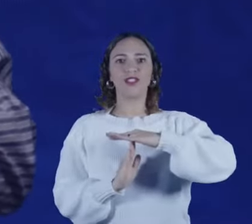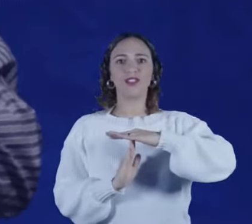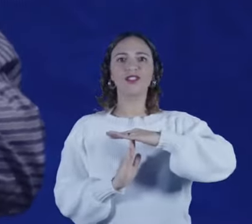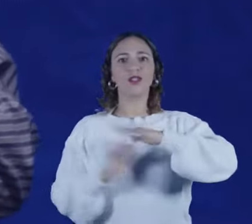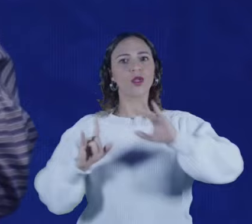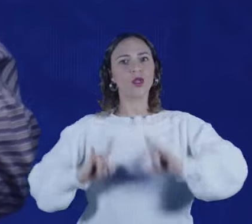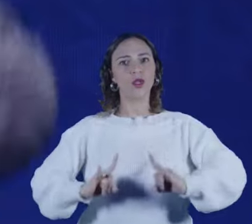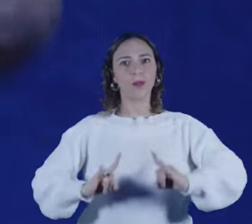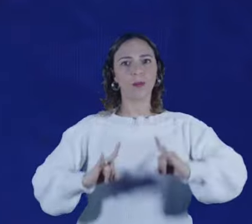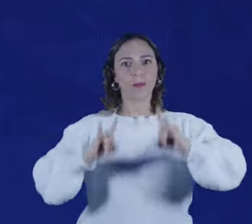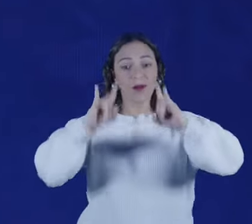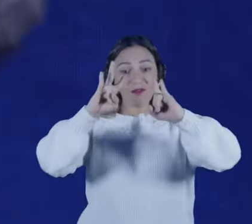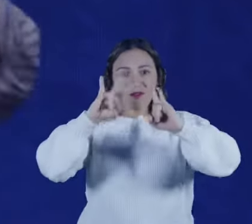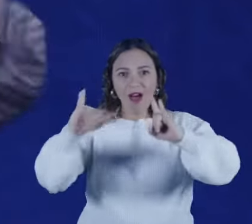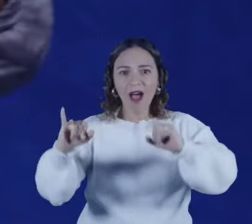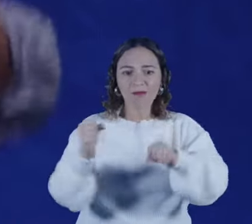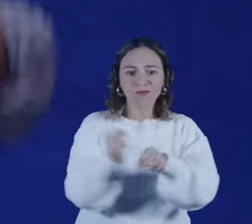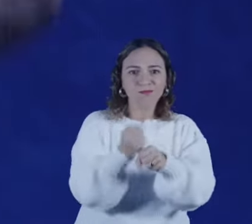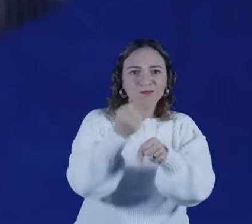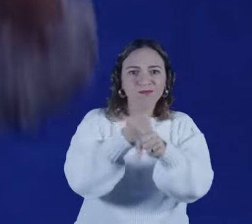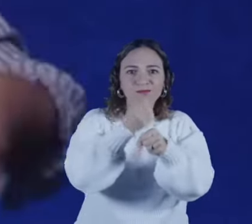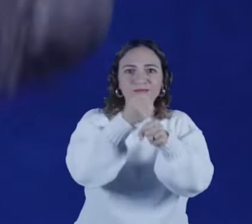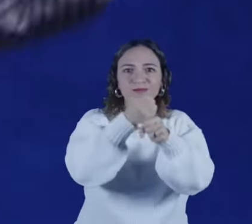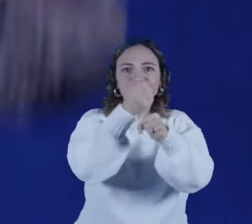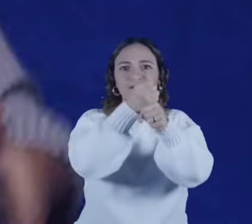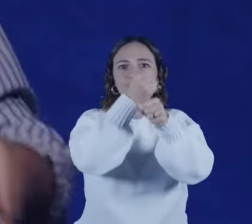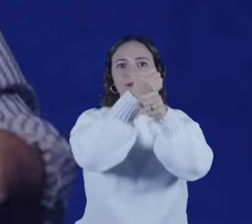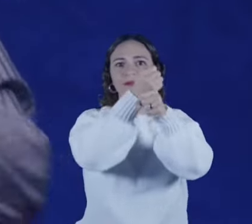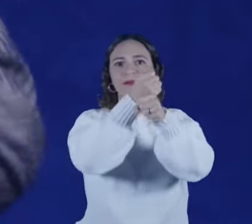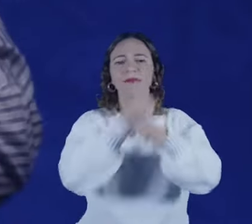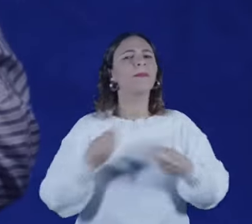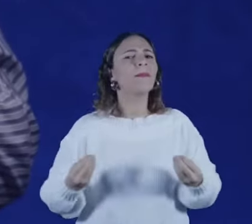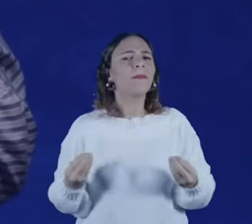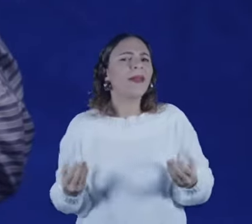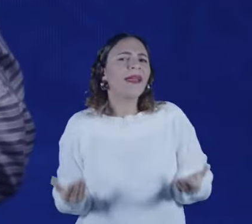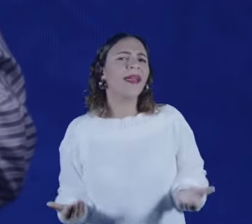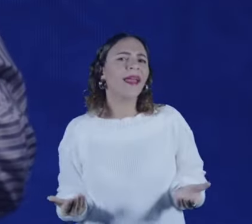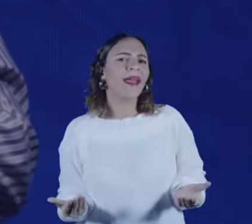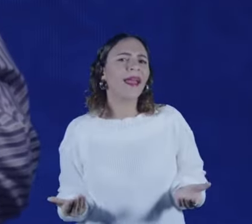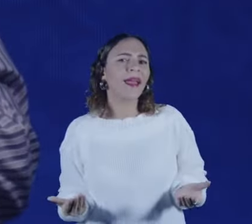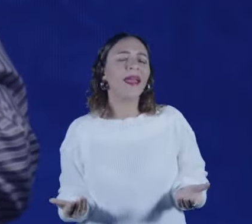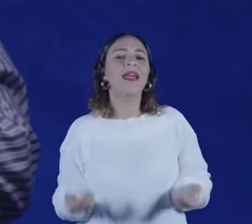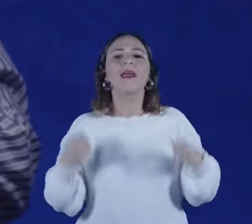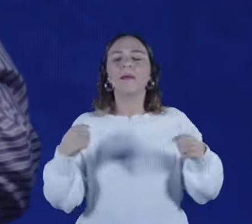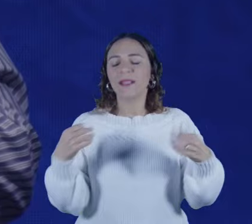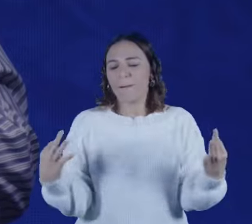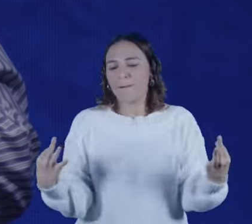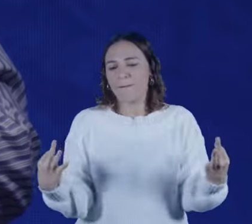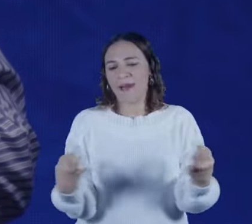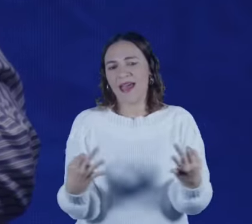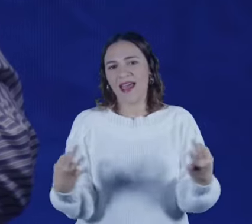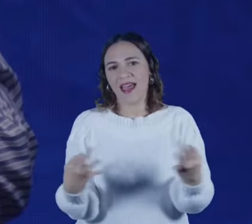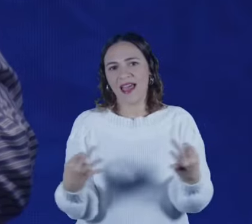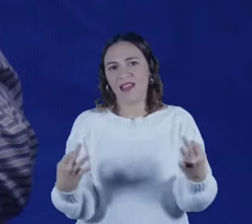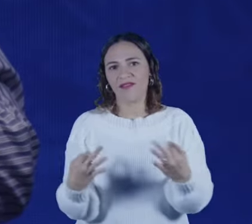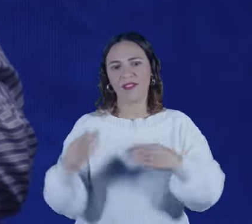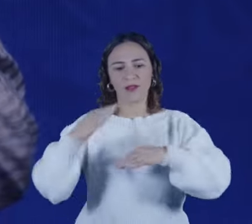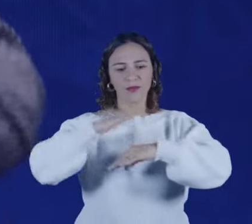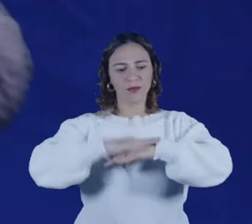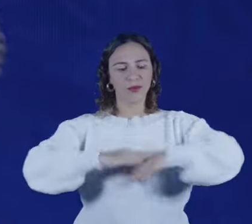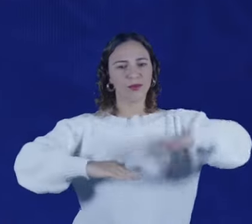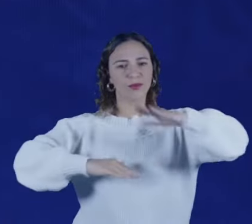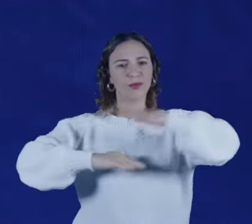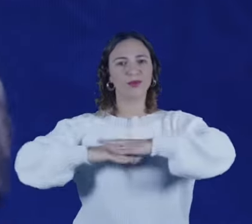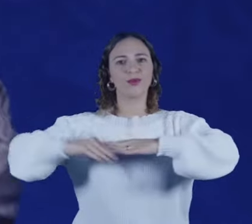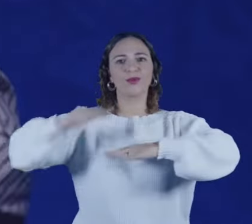daquele edifício que vai ser construído. Para ele ser construído justamente, ele tem que estar perfeitamente em cima do